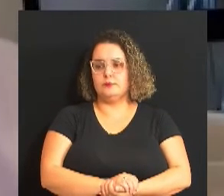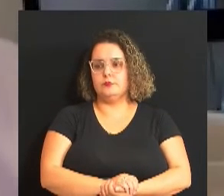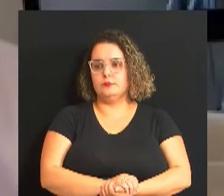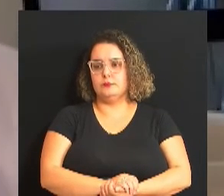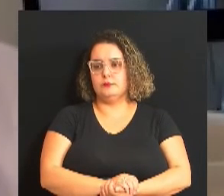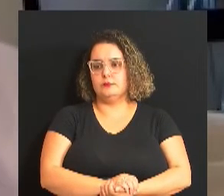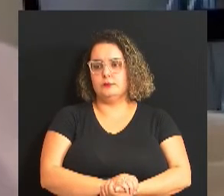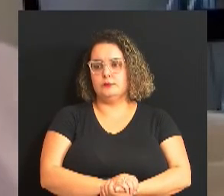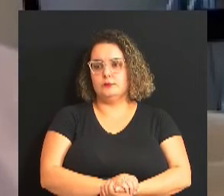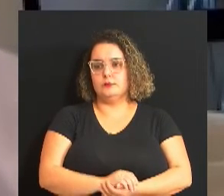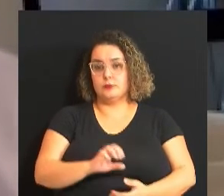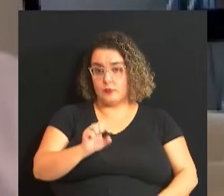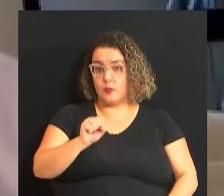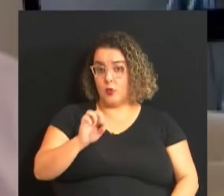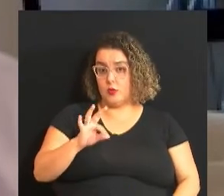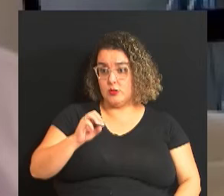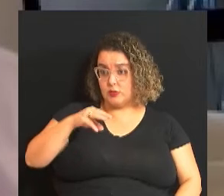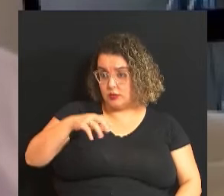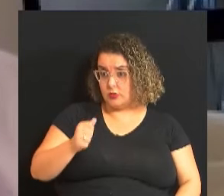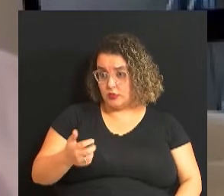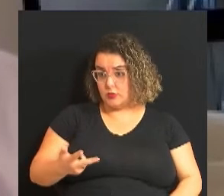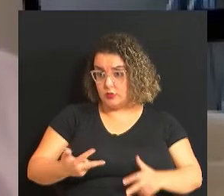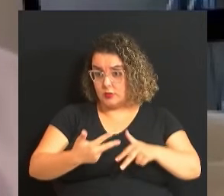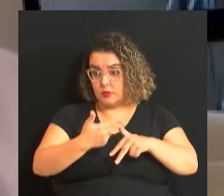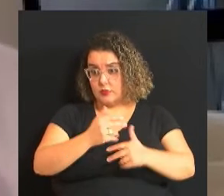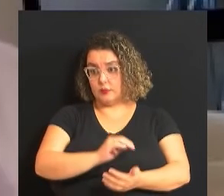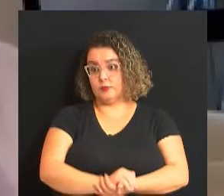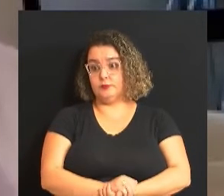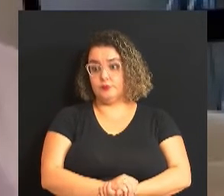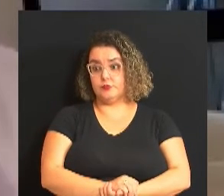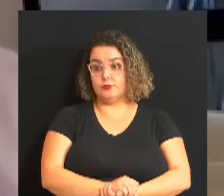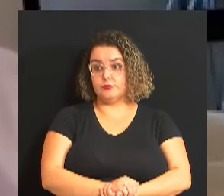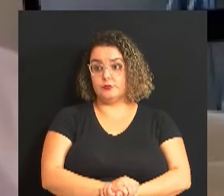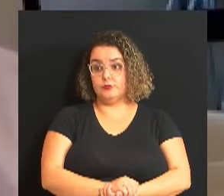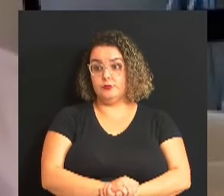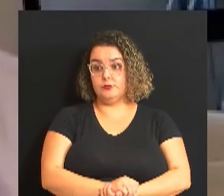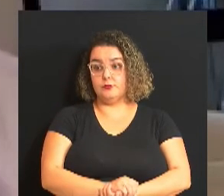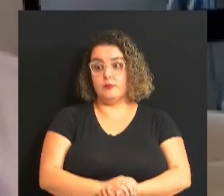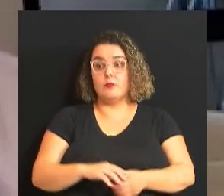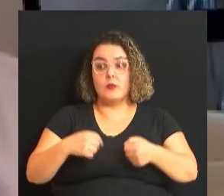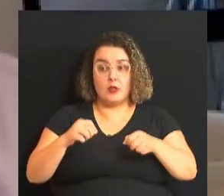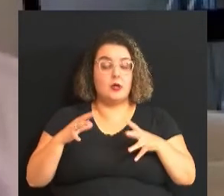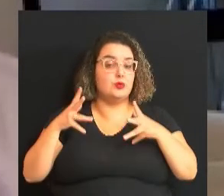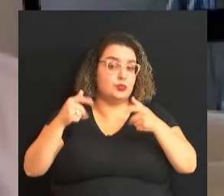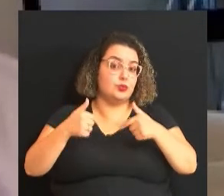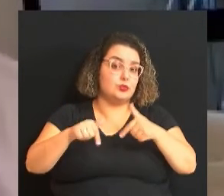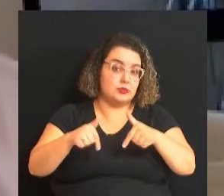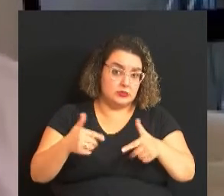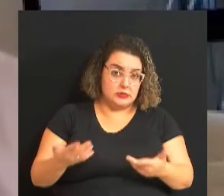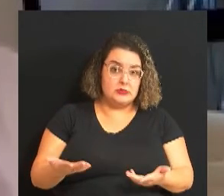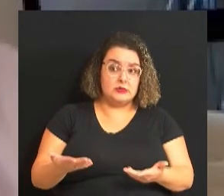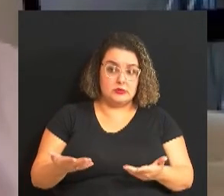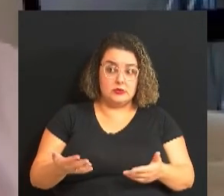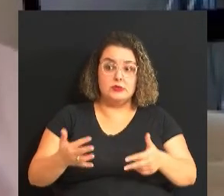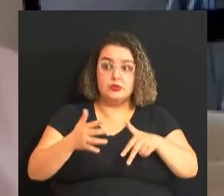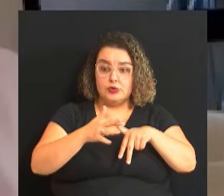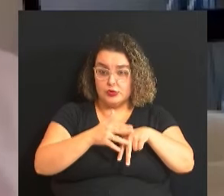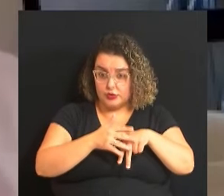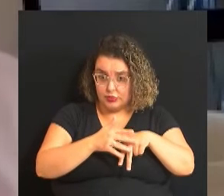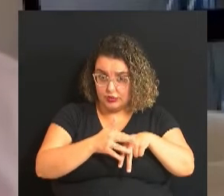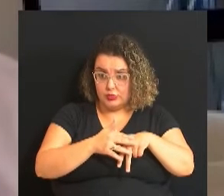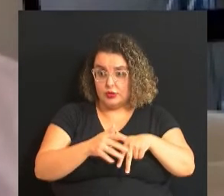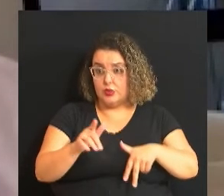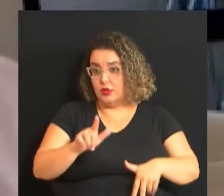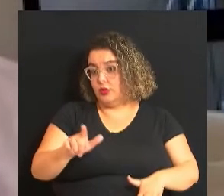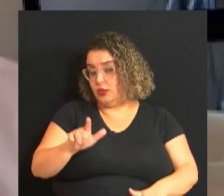com o estômago da operação, né? Então, você tem que fazer todo esse trabalho com o paciente. Eventualmente,